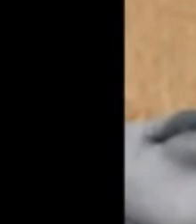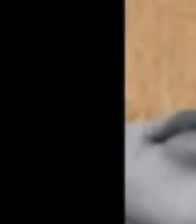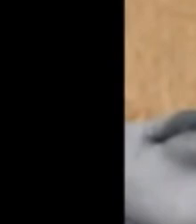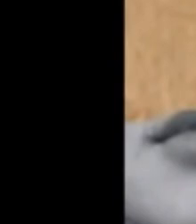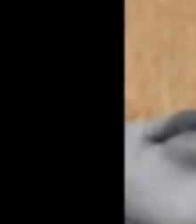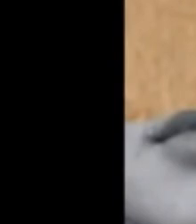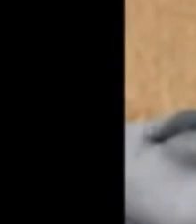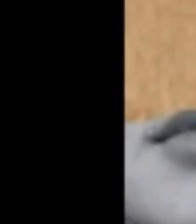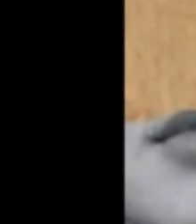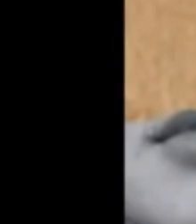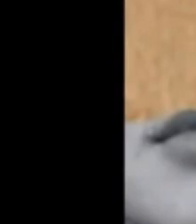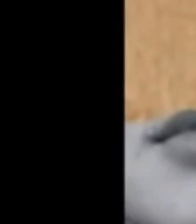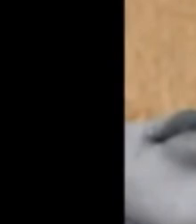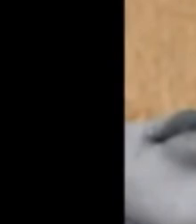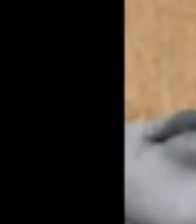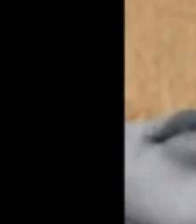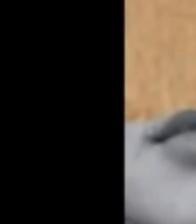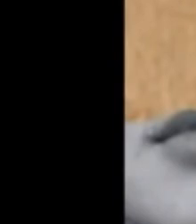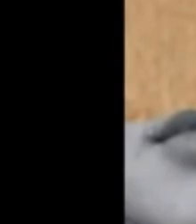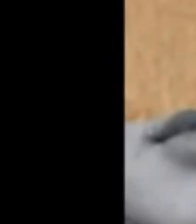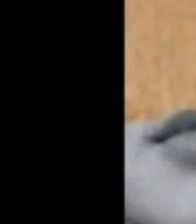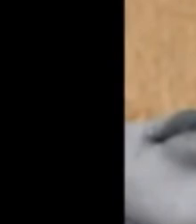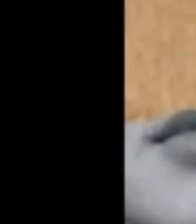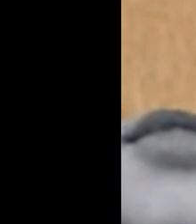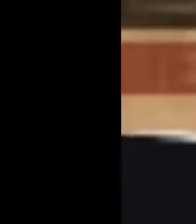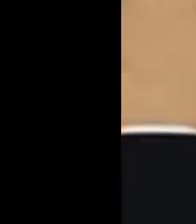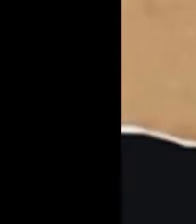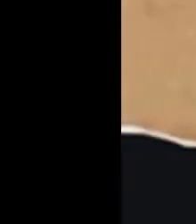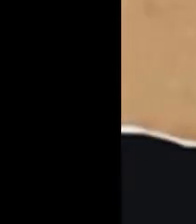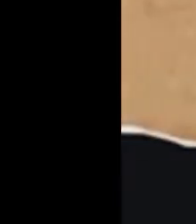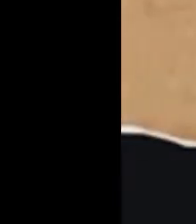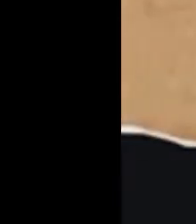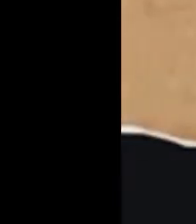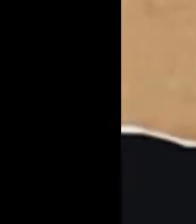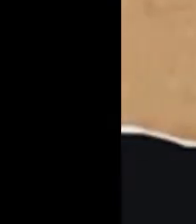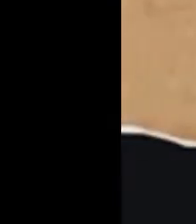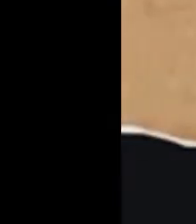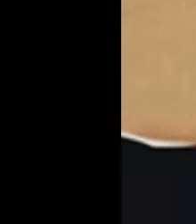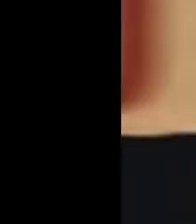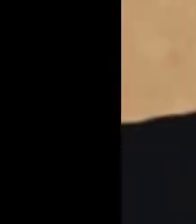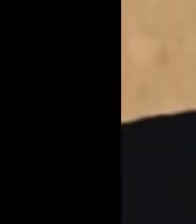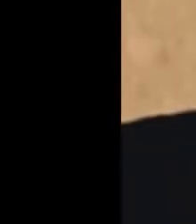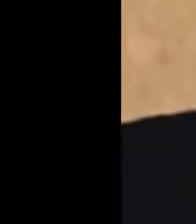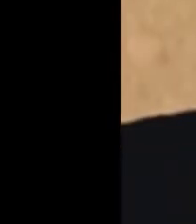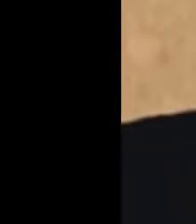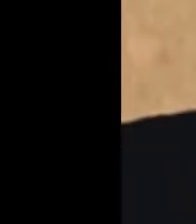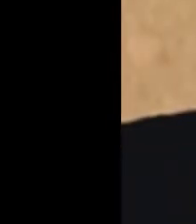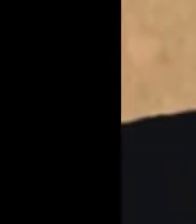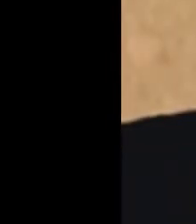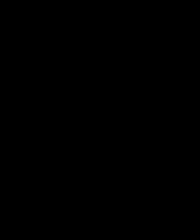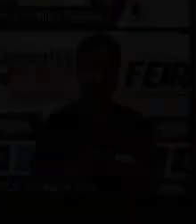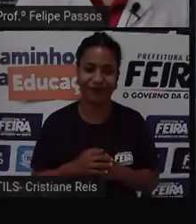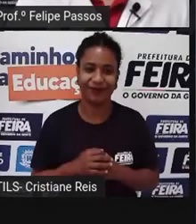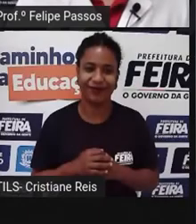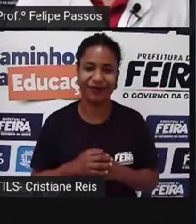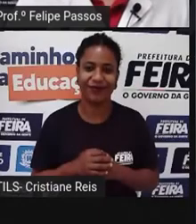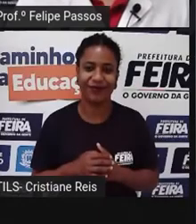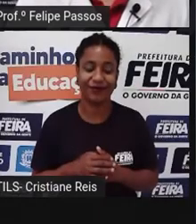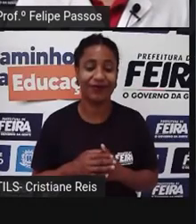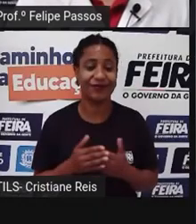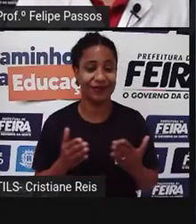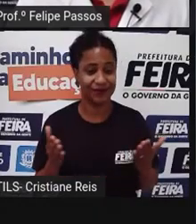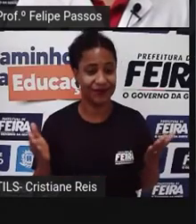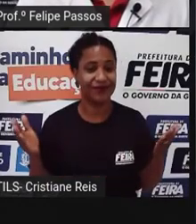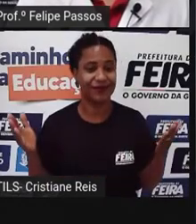Exploração sexual de crianças e adolescentes é crime. Denuncie já. Disque 100. Uma campanha do Ministério Público do Trabalho. Então,